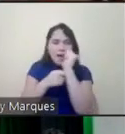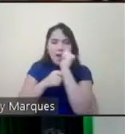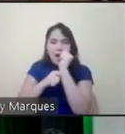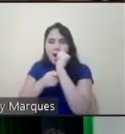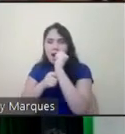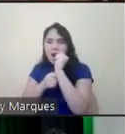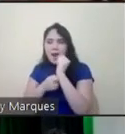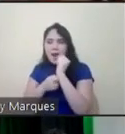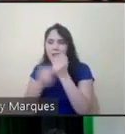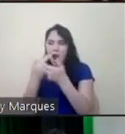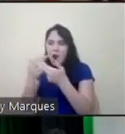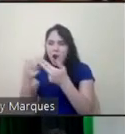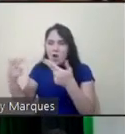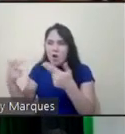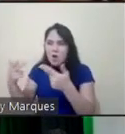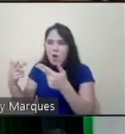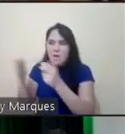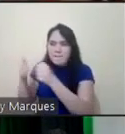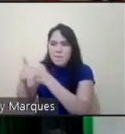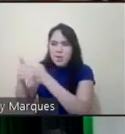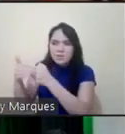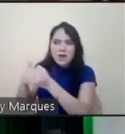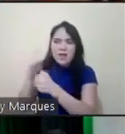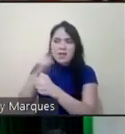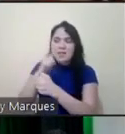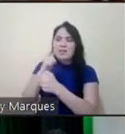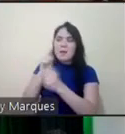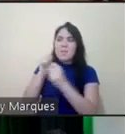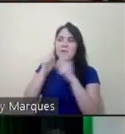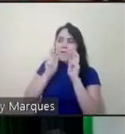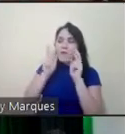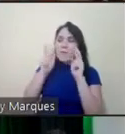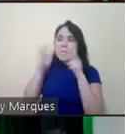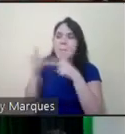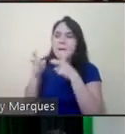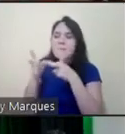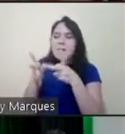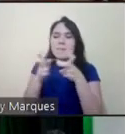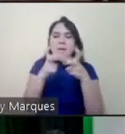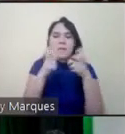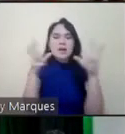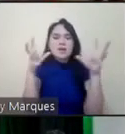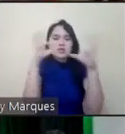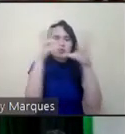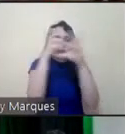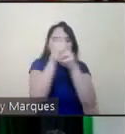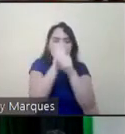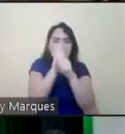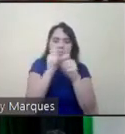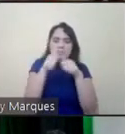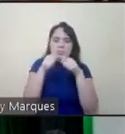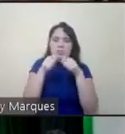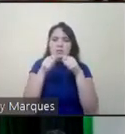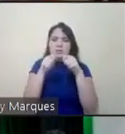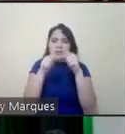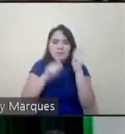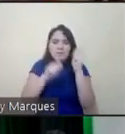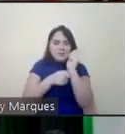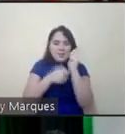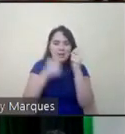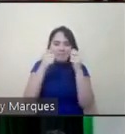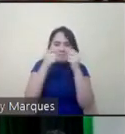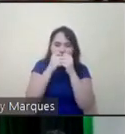as minhas pálpebras. Na escuridão, o que vibra desfaz o enigma. Não me importo se a dúvida